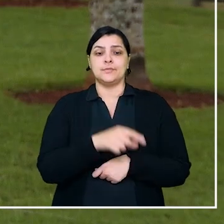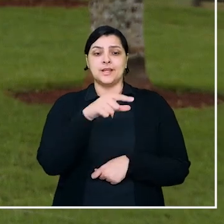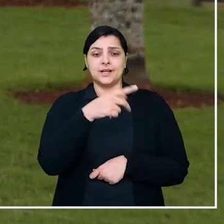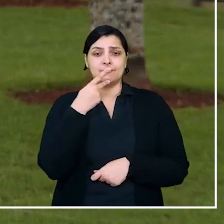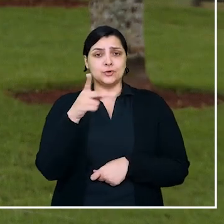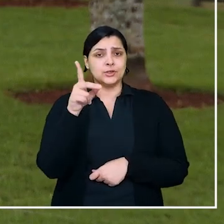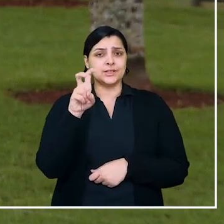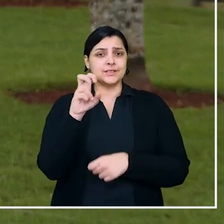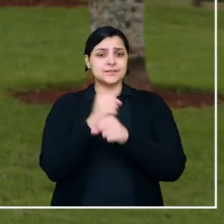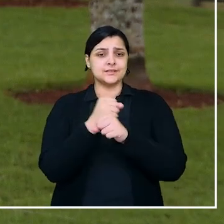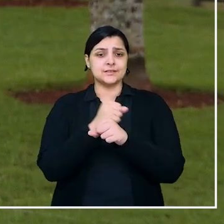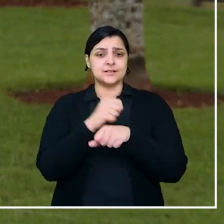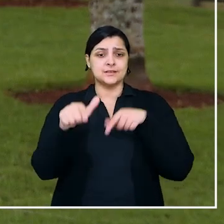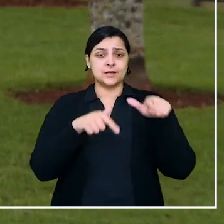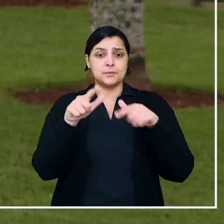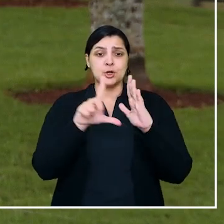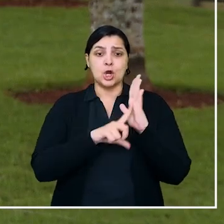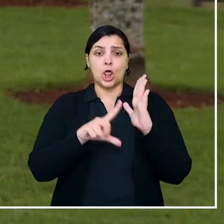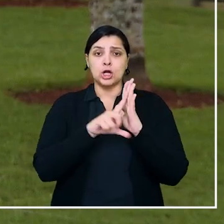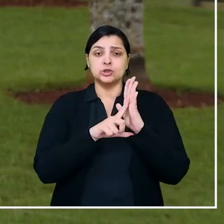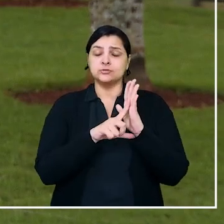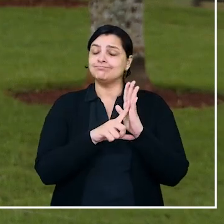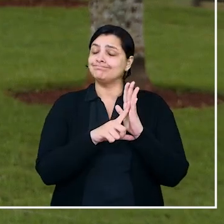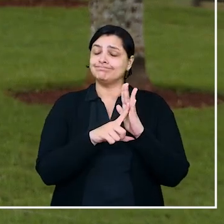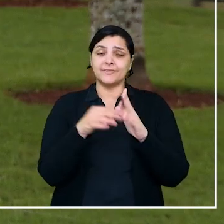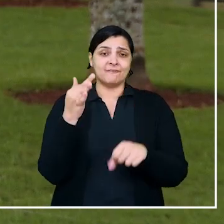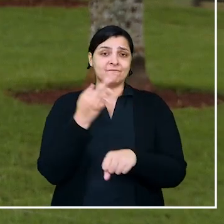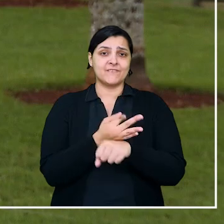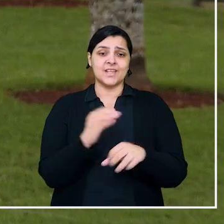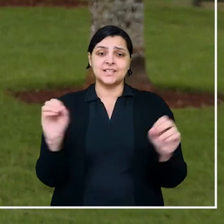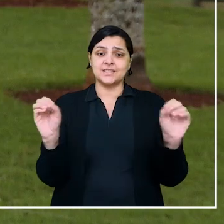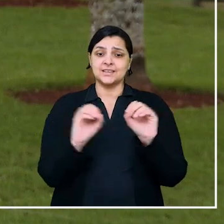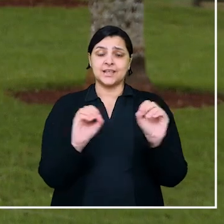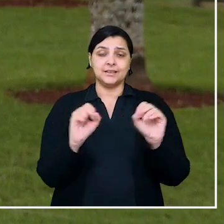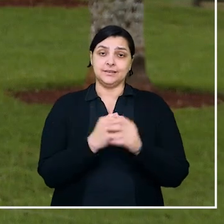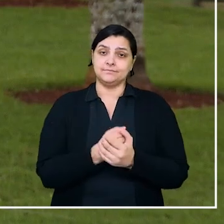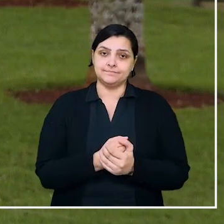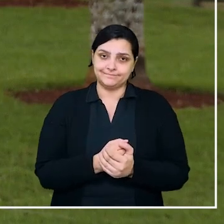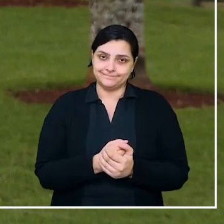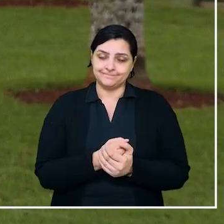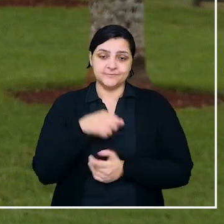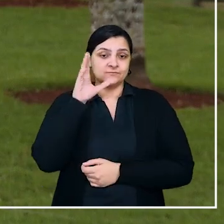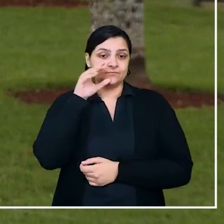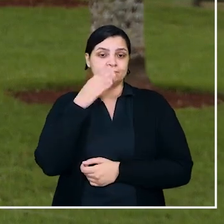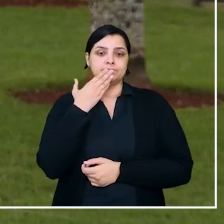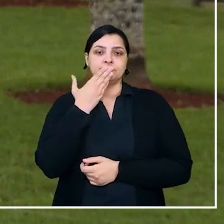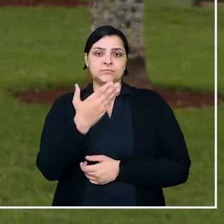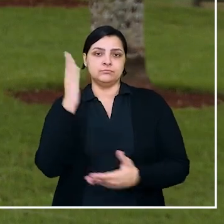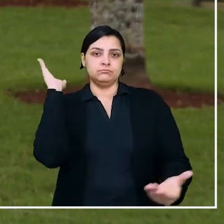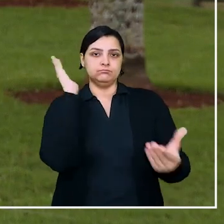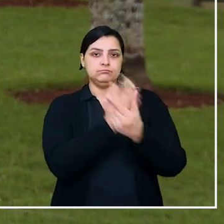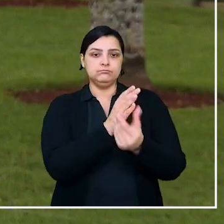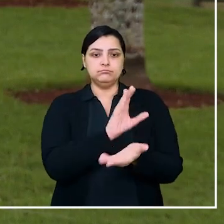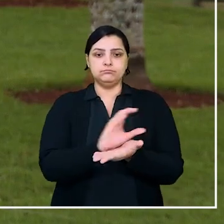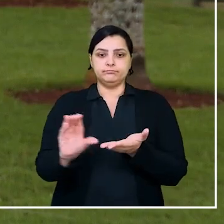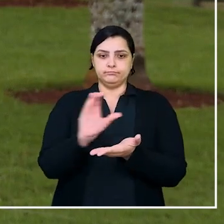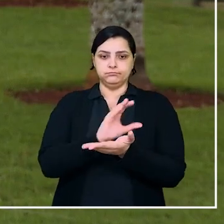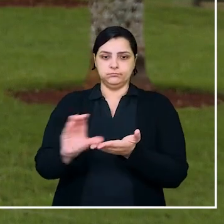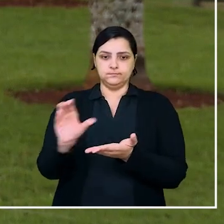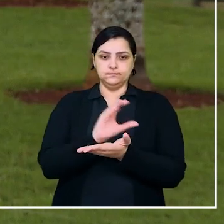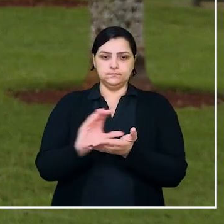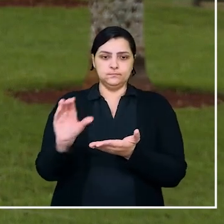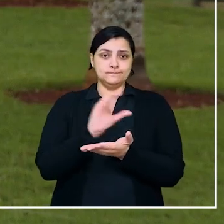que durante os 15 anos que atuou na loja, não tirou período de férias algum. A empregada pediu na justiça a remuneração